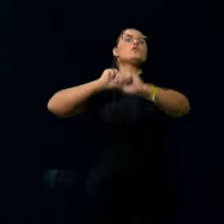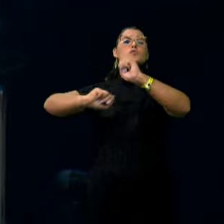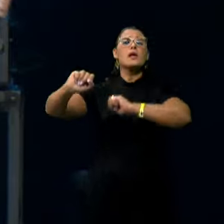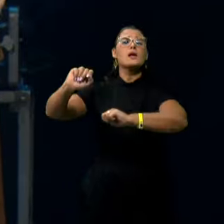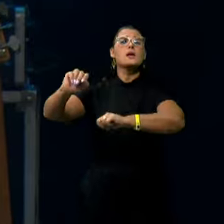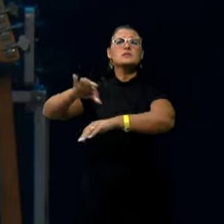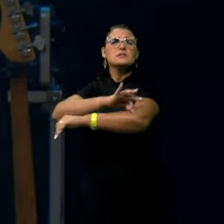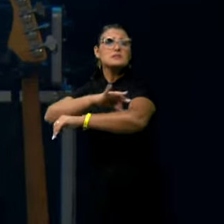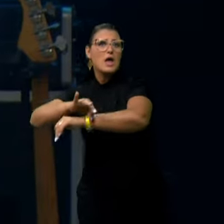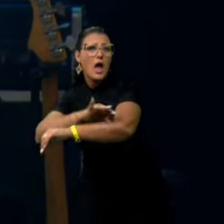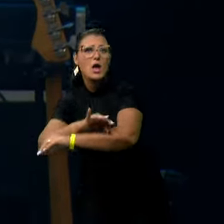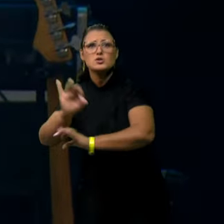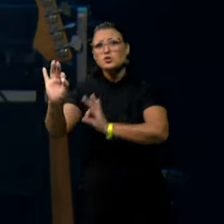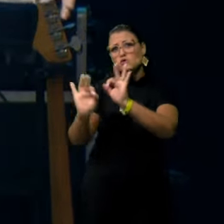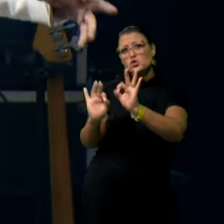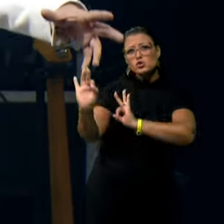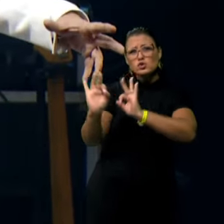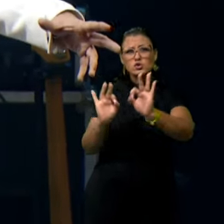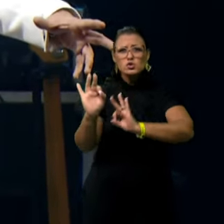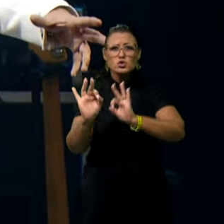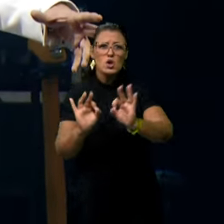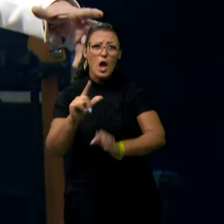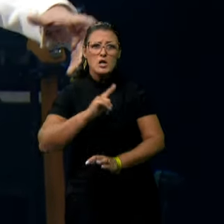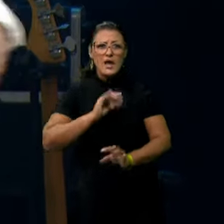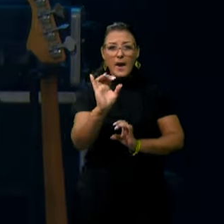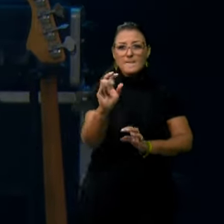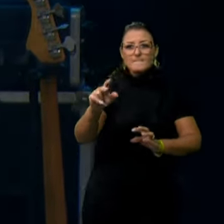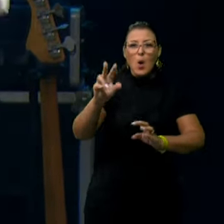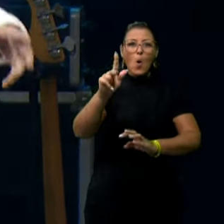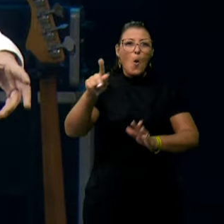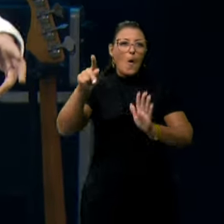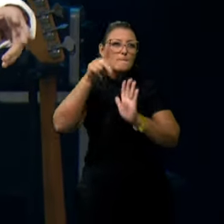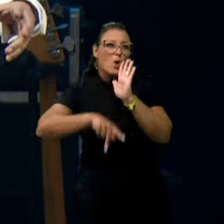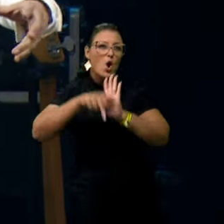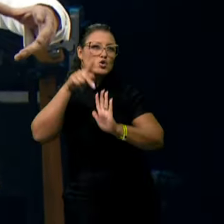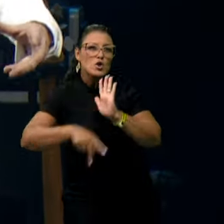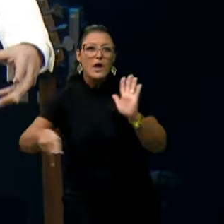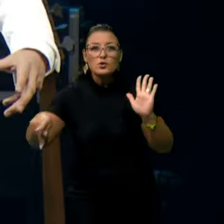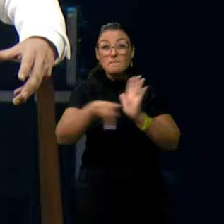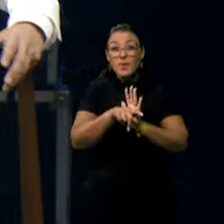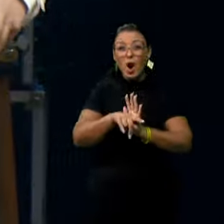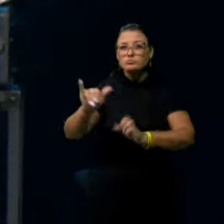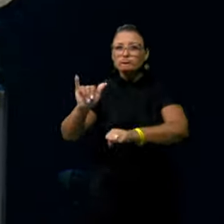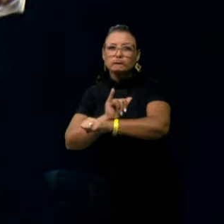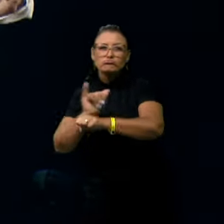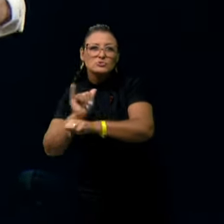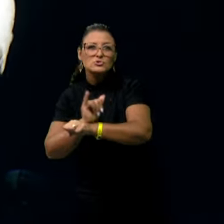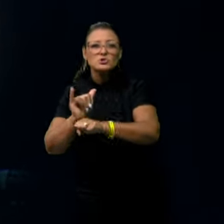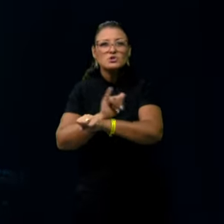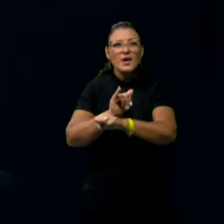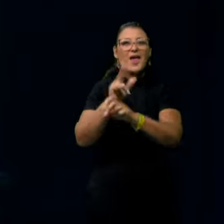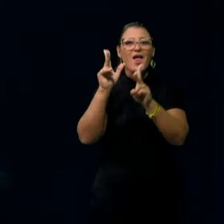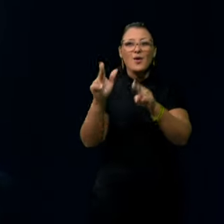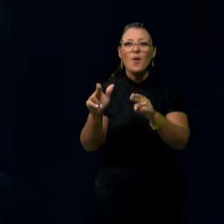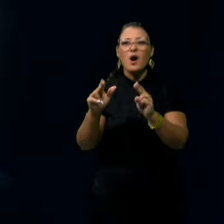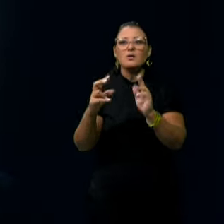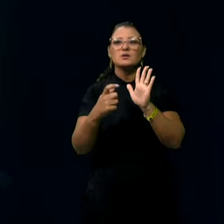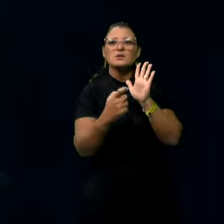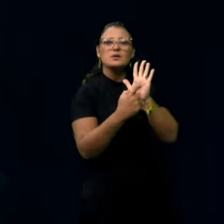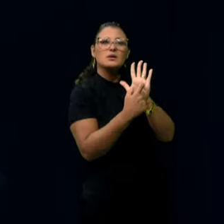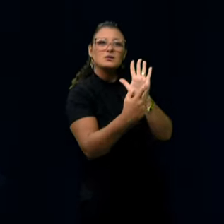traçam que desenham um plano estruturado que nem a inteligência artificial que nem os ingeridos do Google